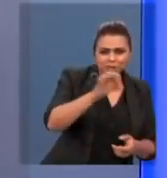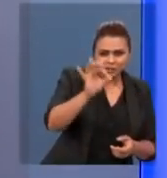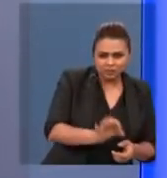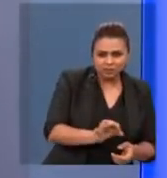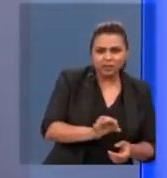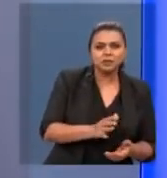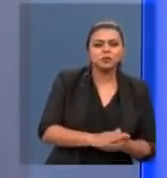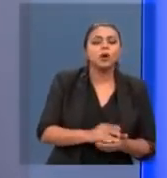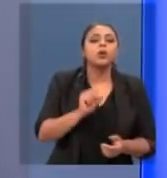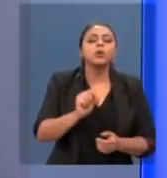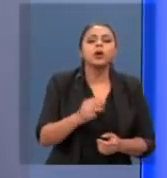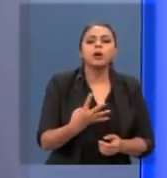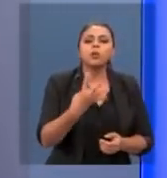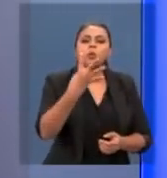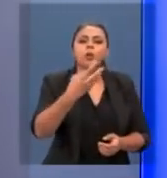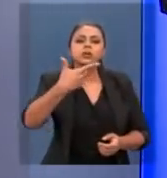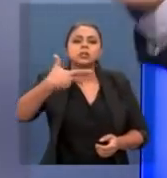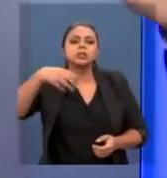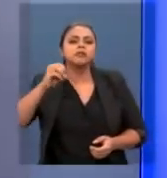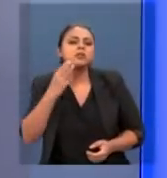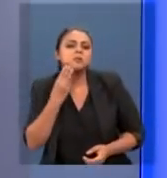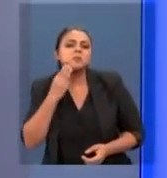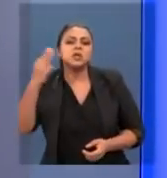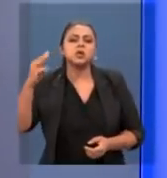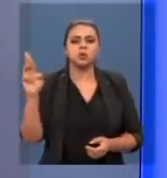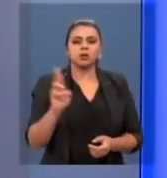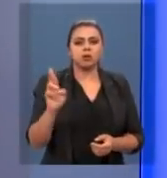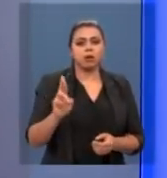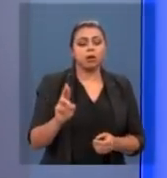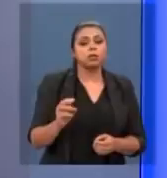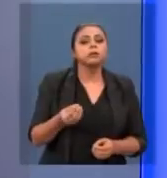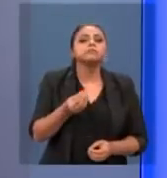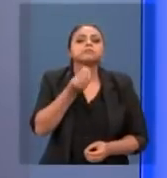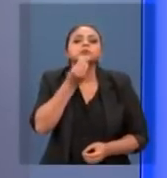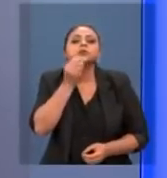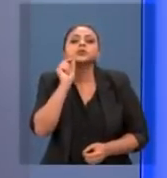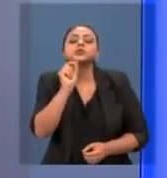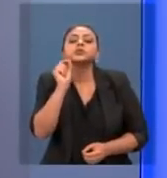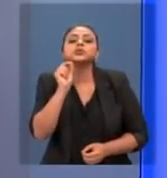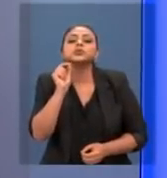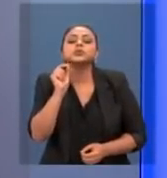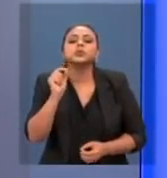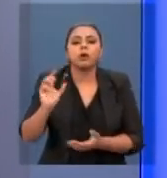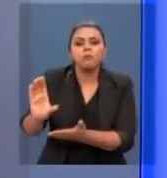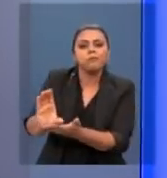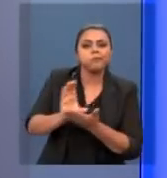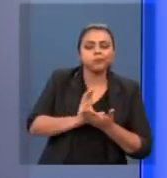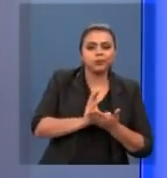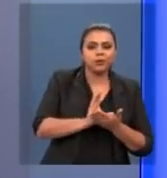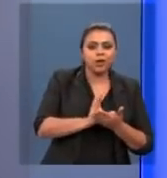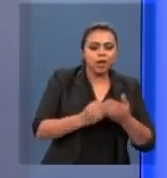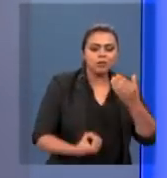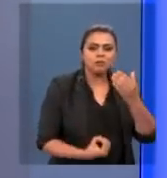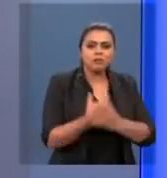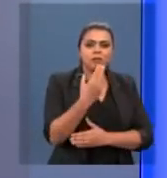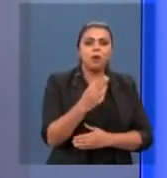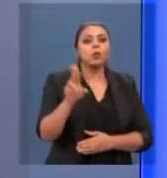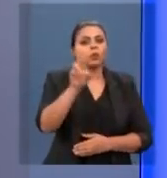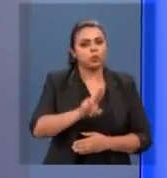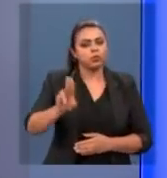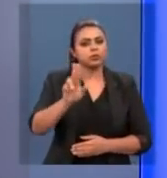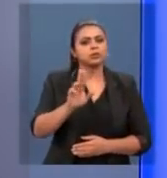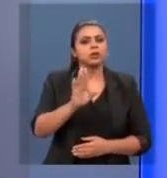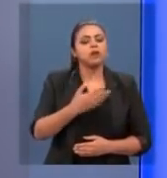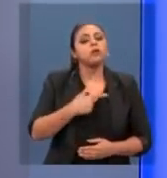420 milhões de reais poderiam ser a base para a construção da universidade pública